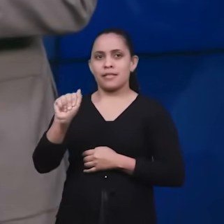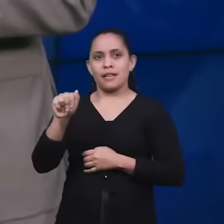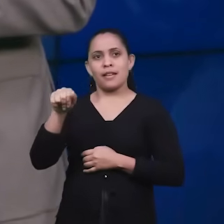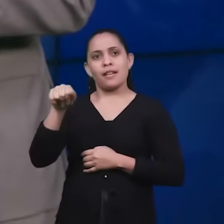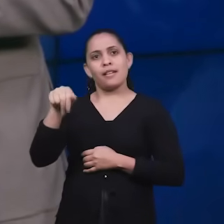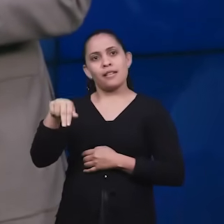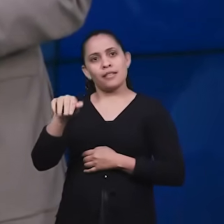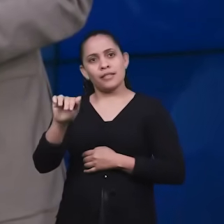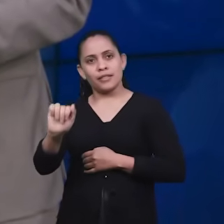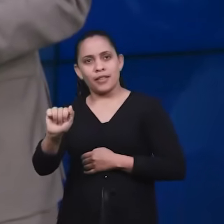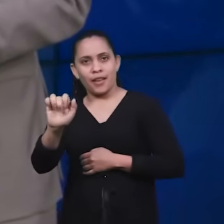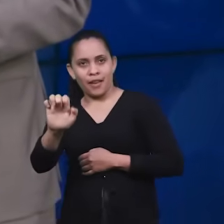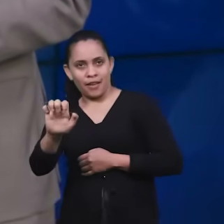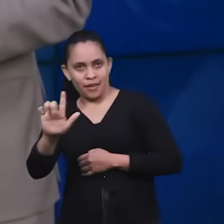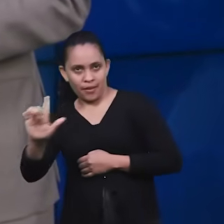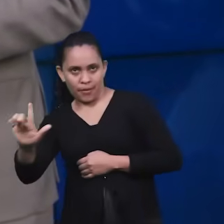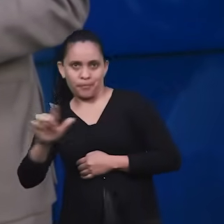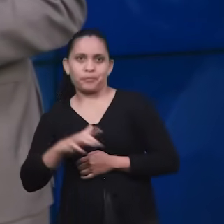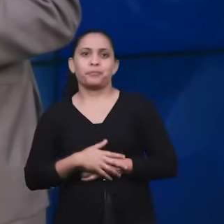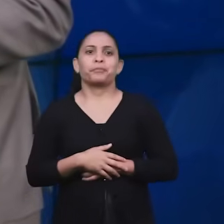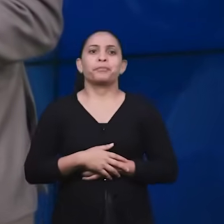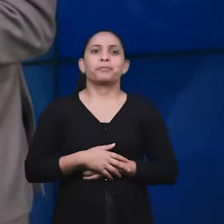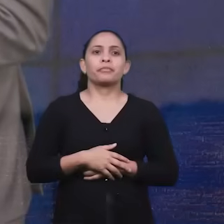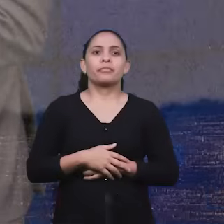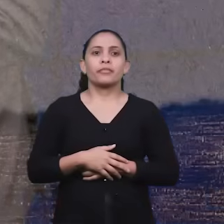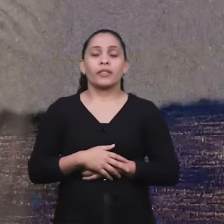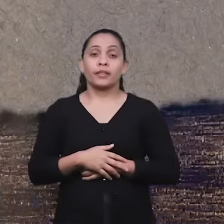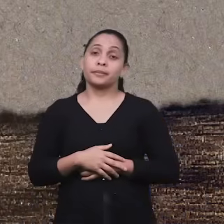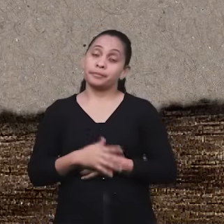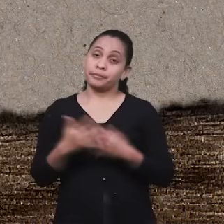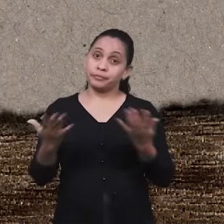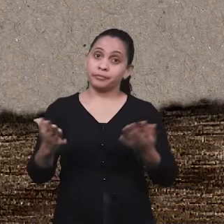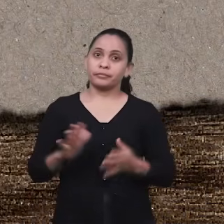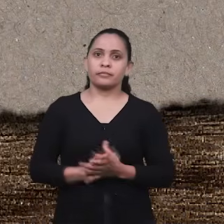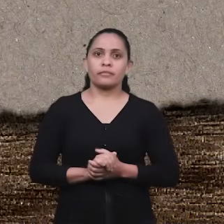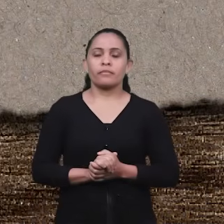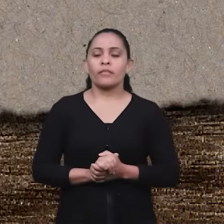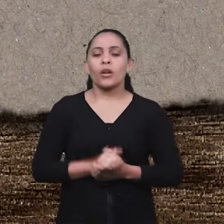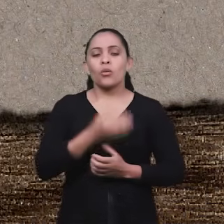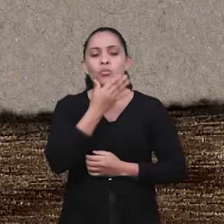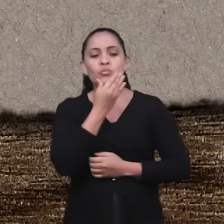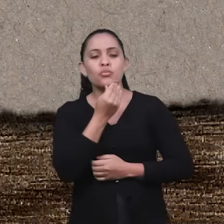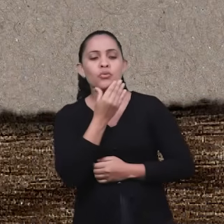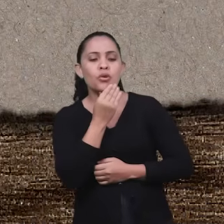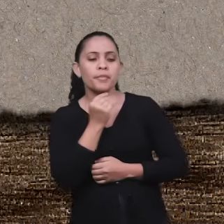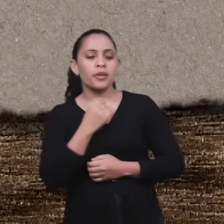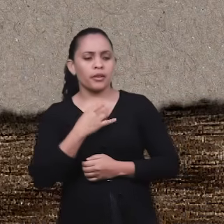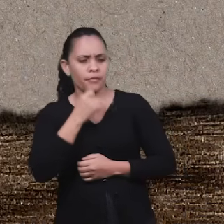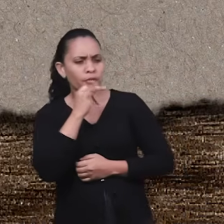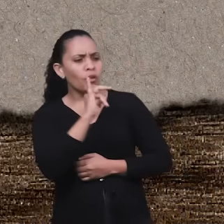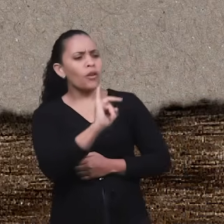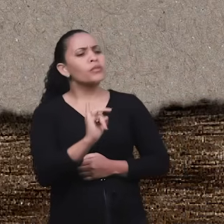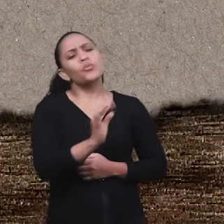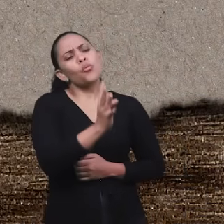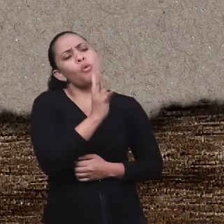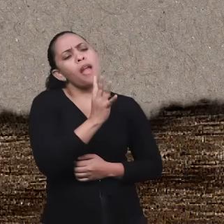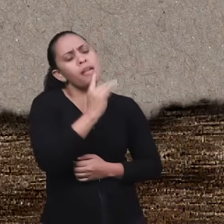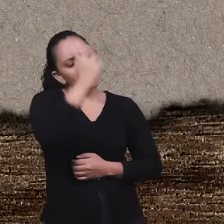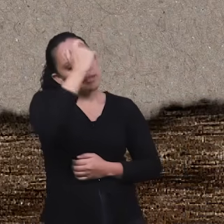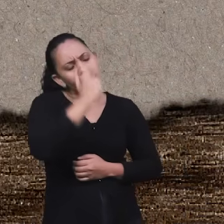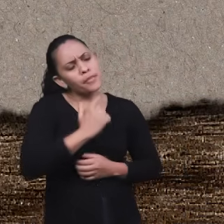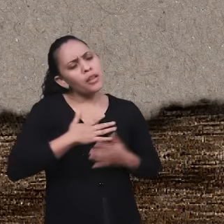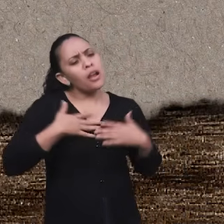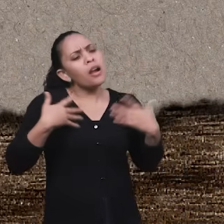que pontos interessantes vamos encontrar aqui. Disse-lhe Natanael, de onde me conheces